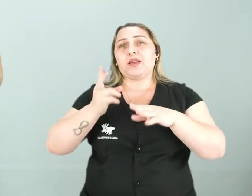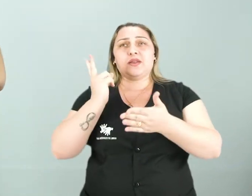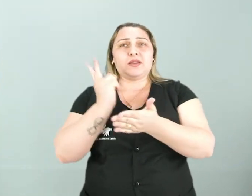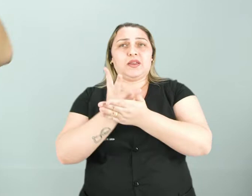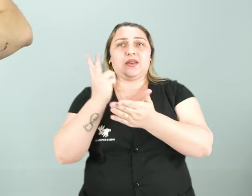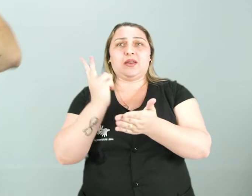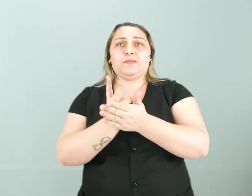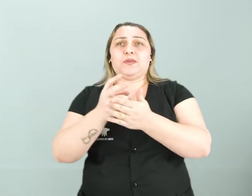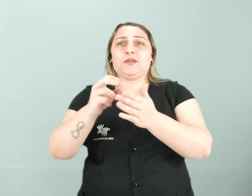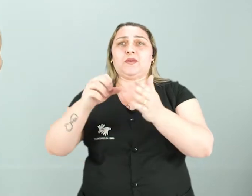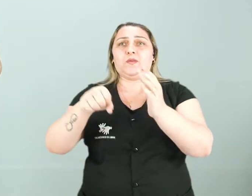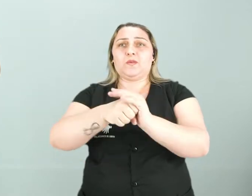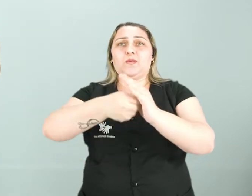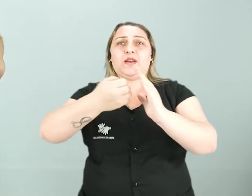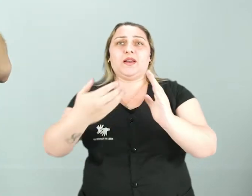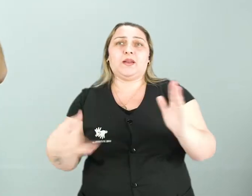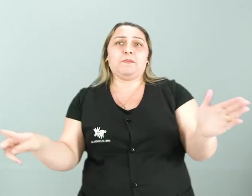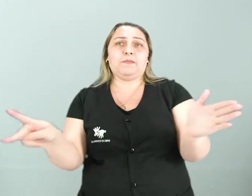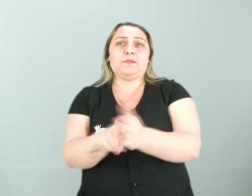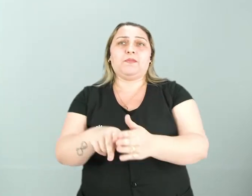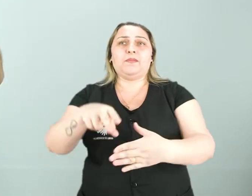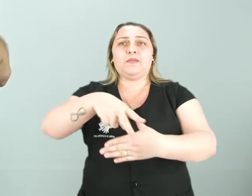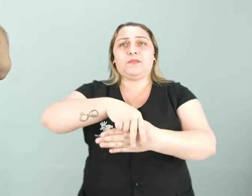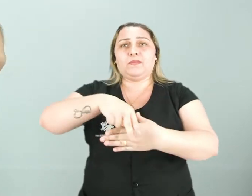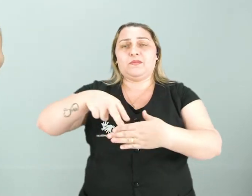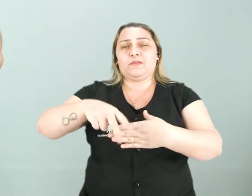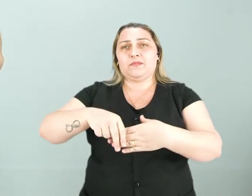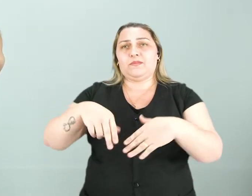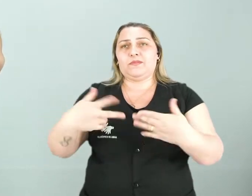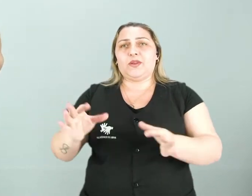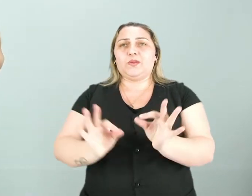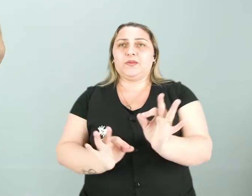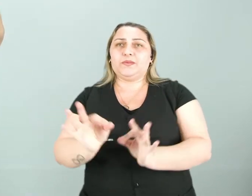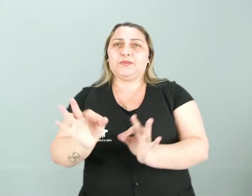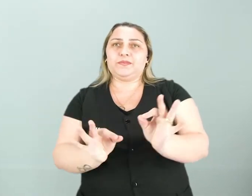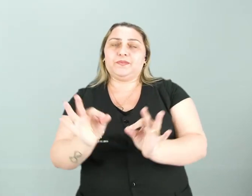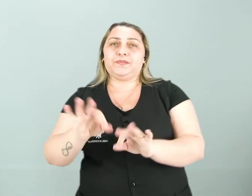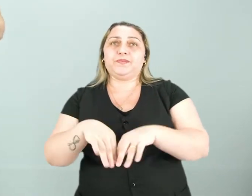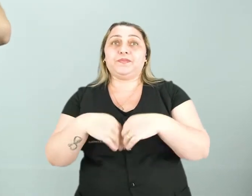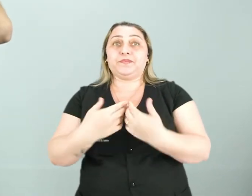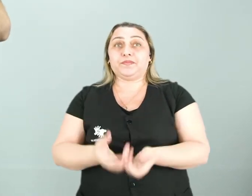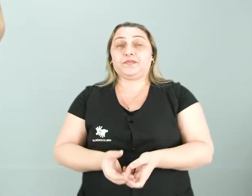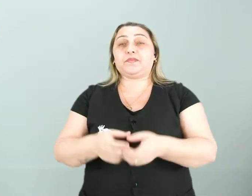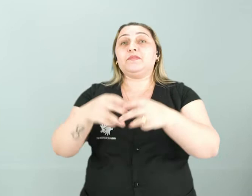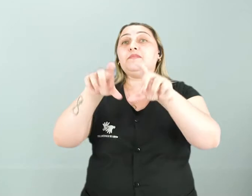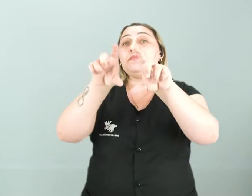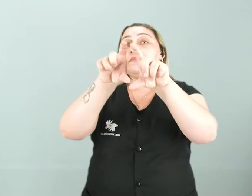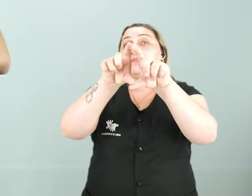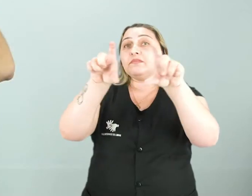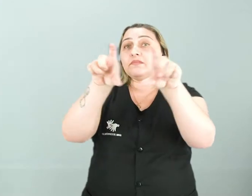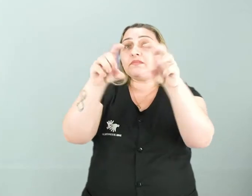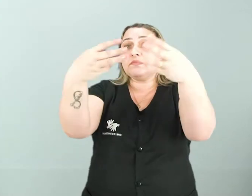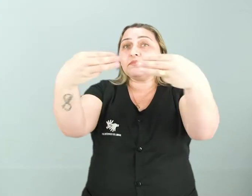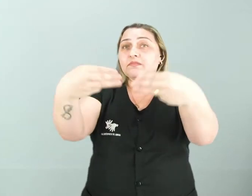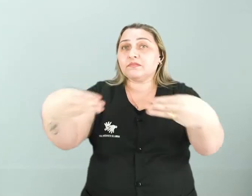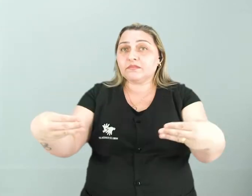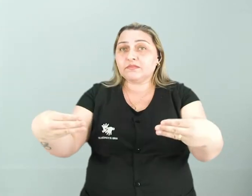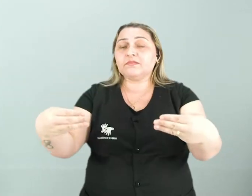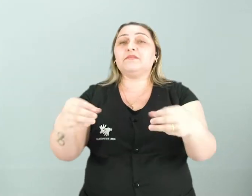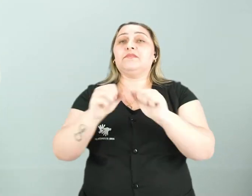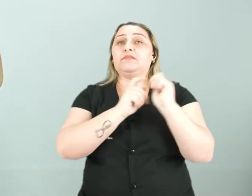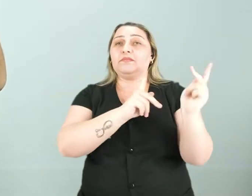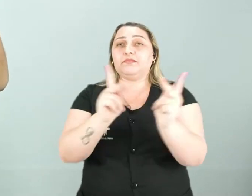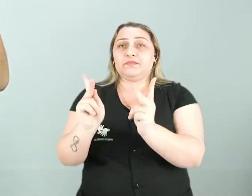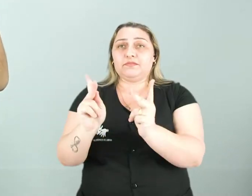com as características do cordel, ok? Então, ele é organizado em versos e estrofes.